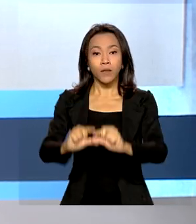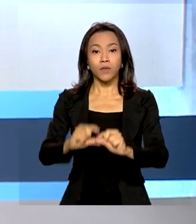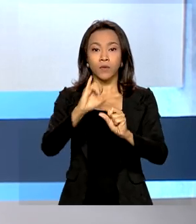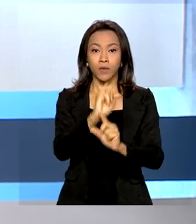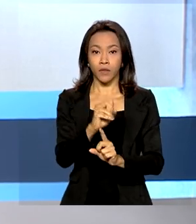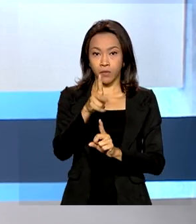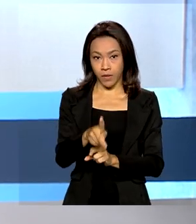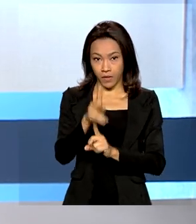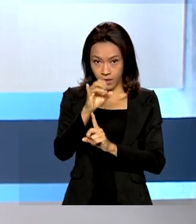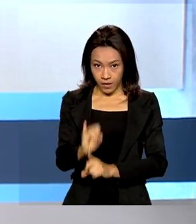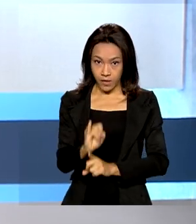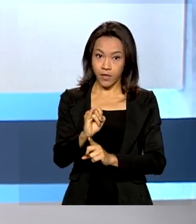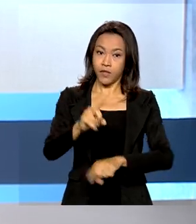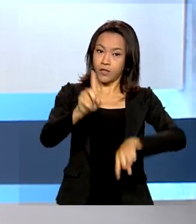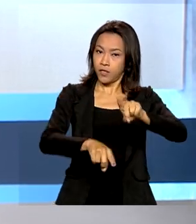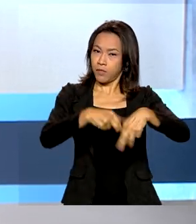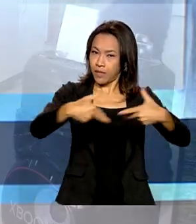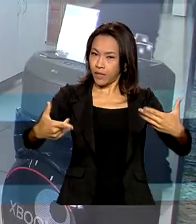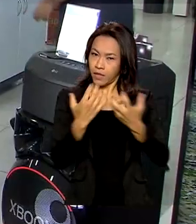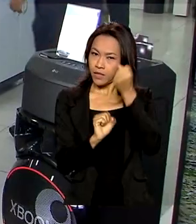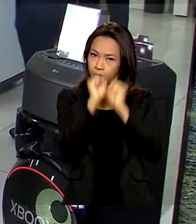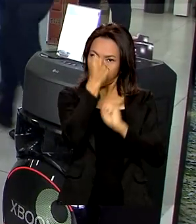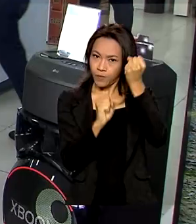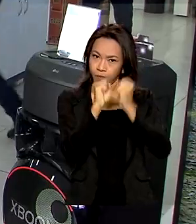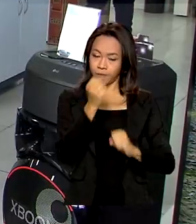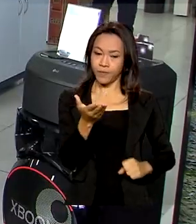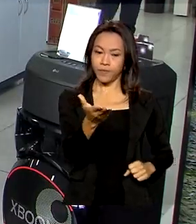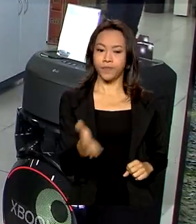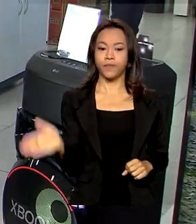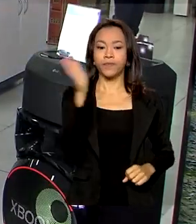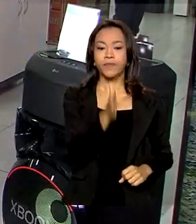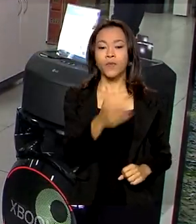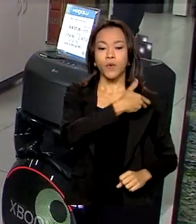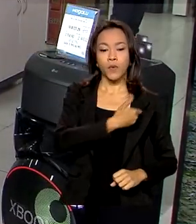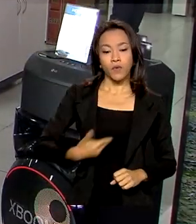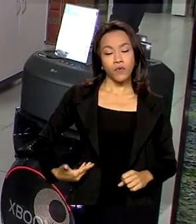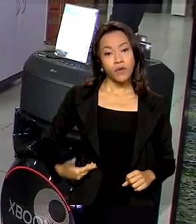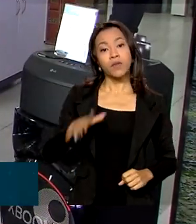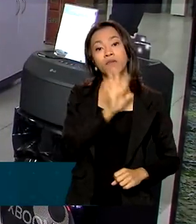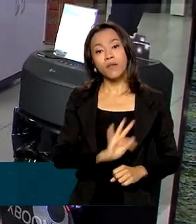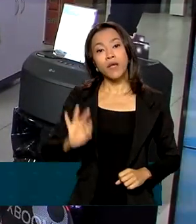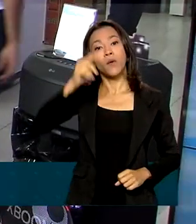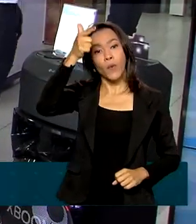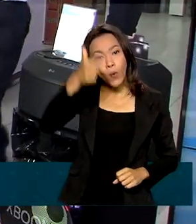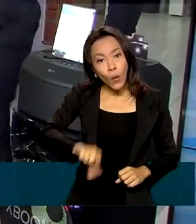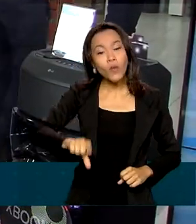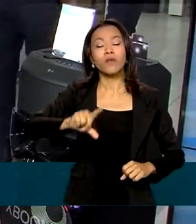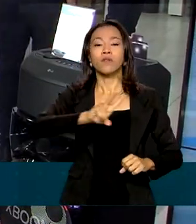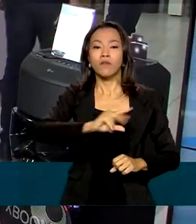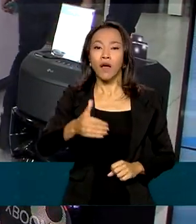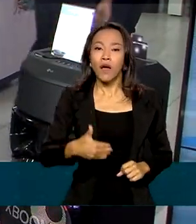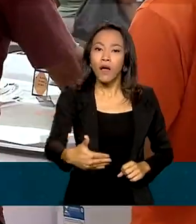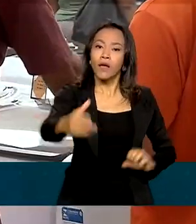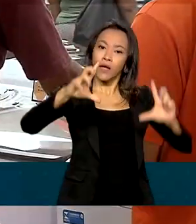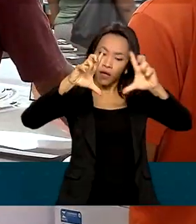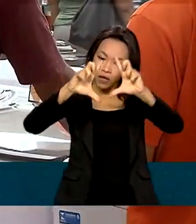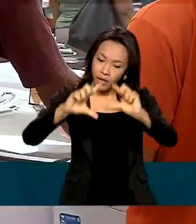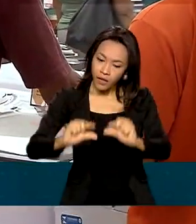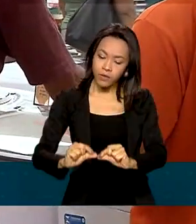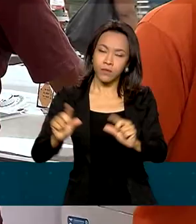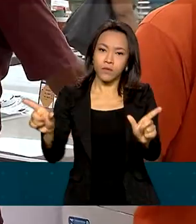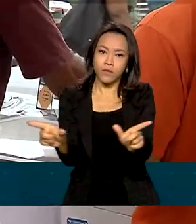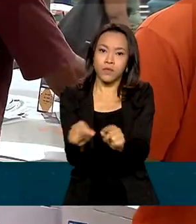sobre Produtos Industrializados. O governo federal vai reduzir novamente o imposto sobre